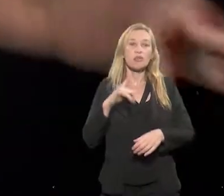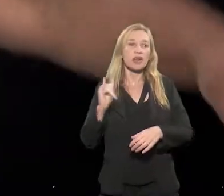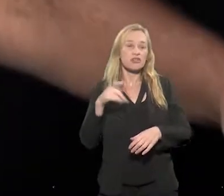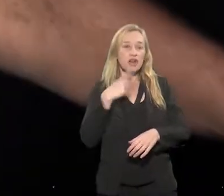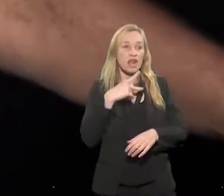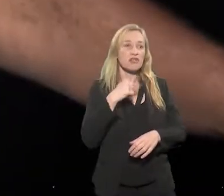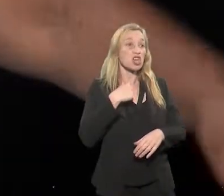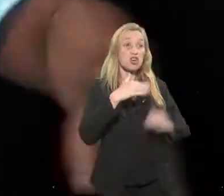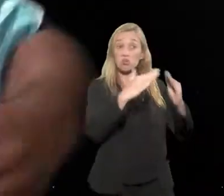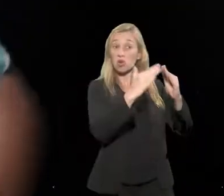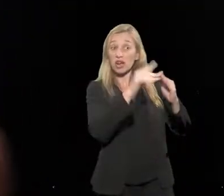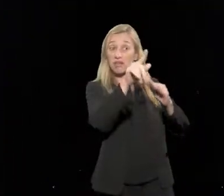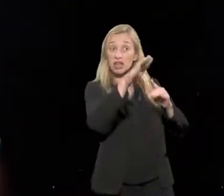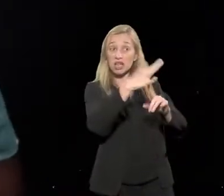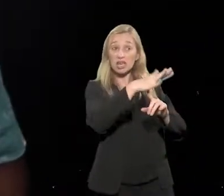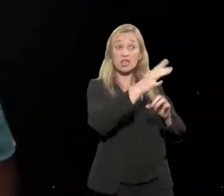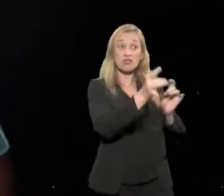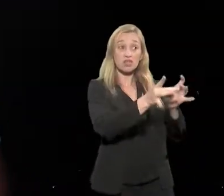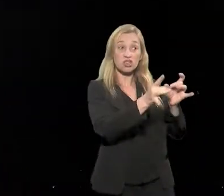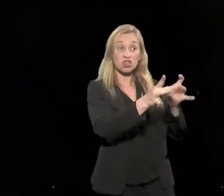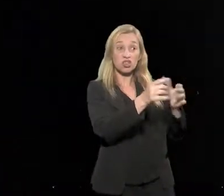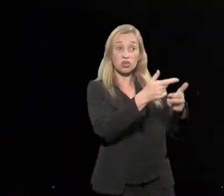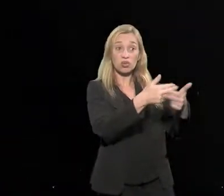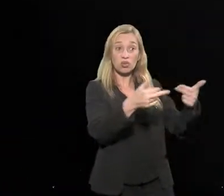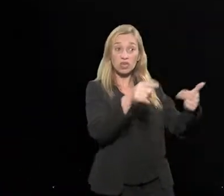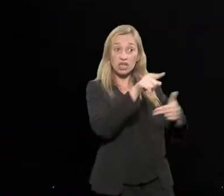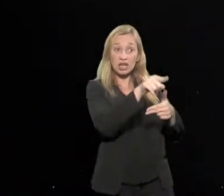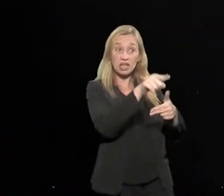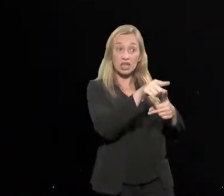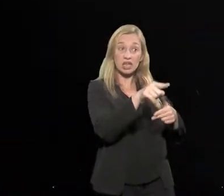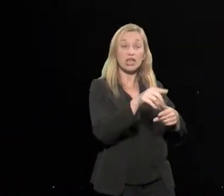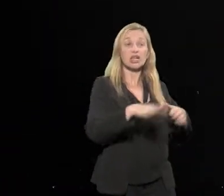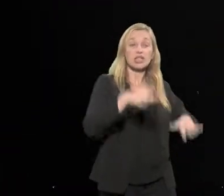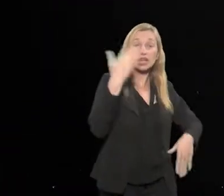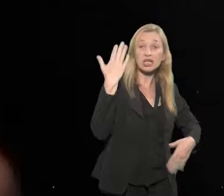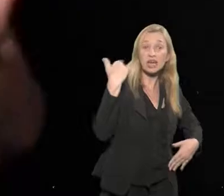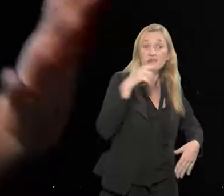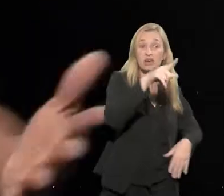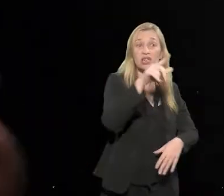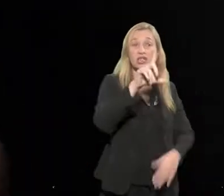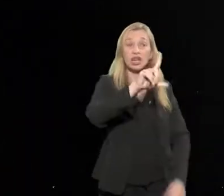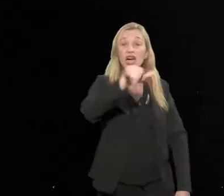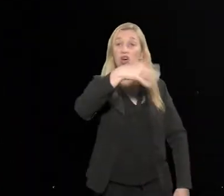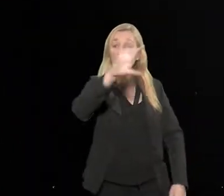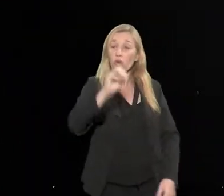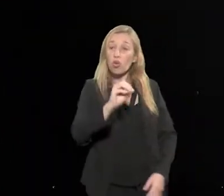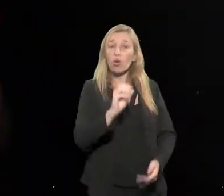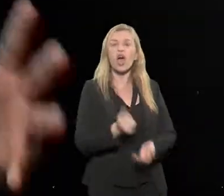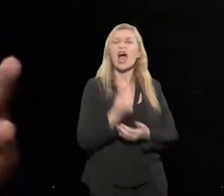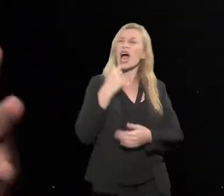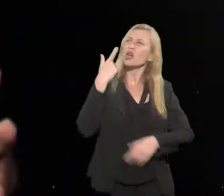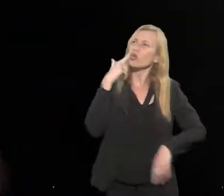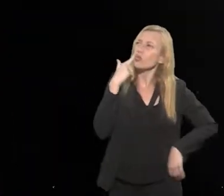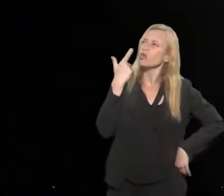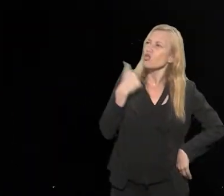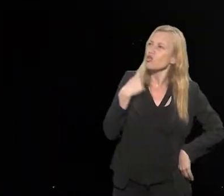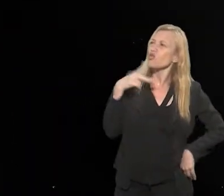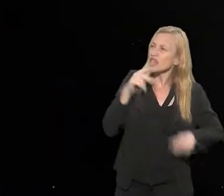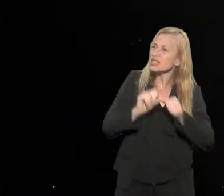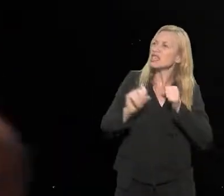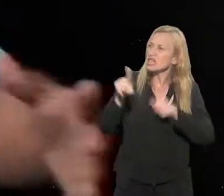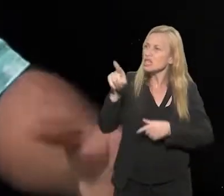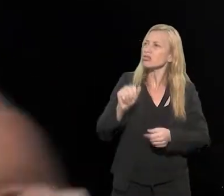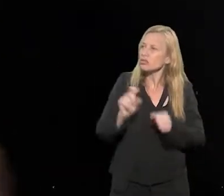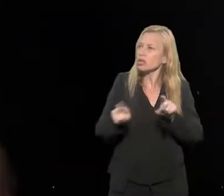ali, fazia carreto de feira aqui, nadava aqui na lagoa. Eu falei, cara, eu vou fazer isso. Então eu já escolhi fazer meu